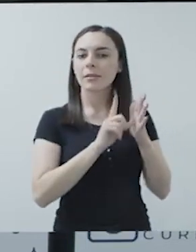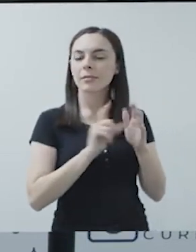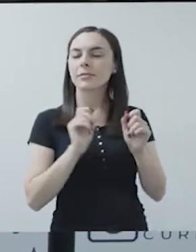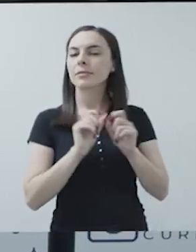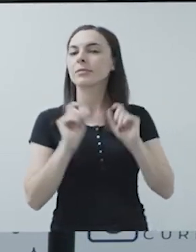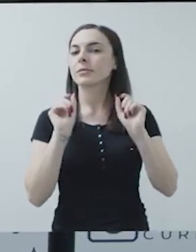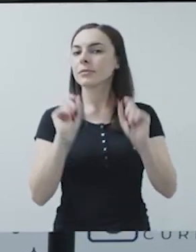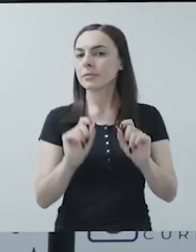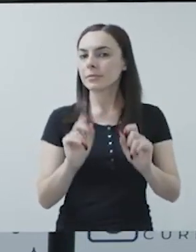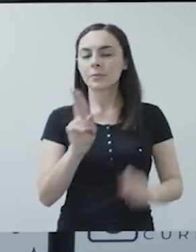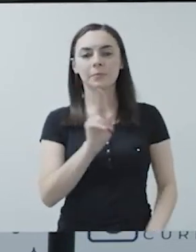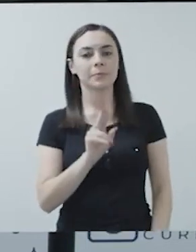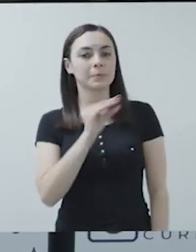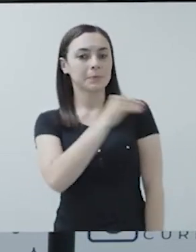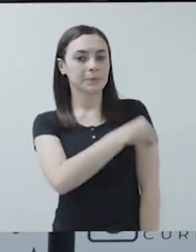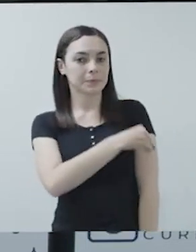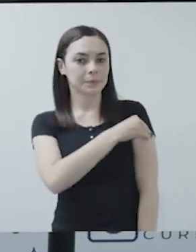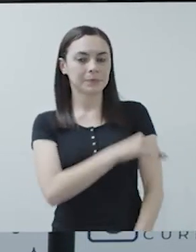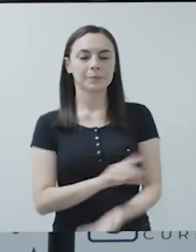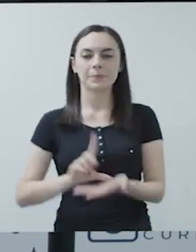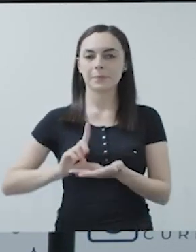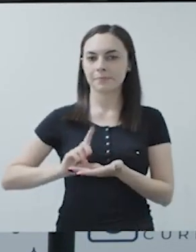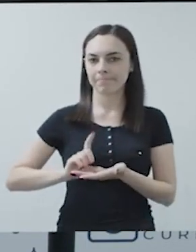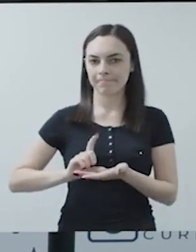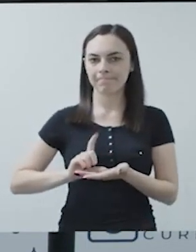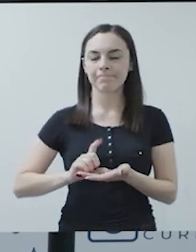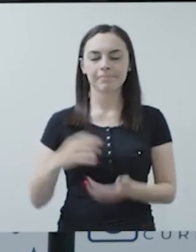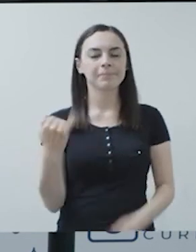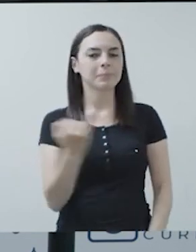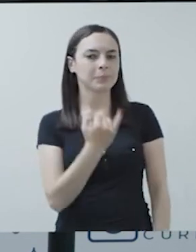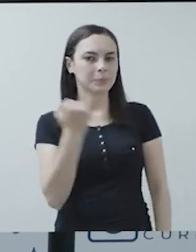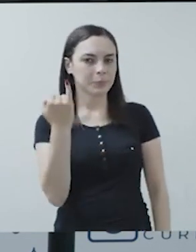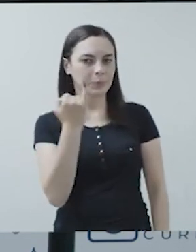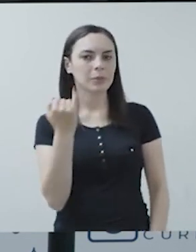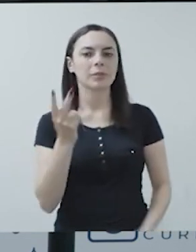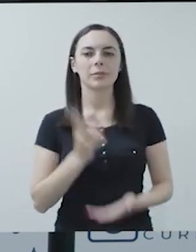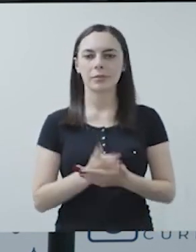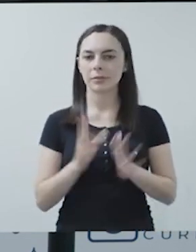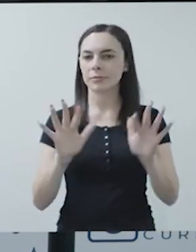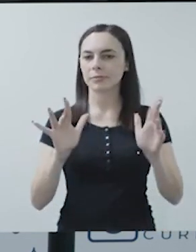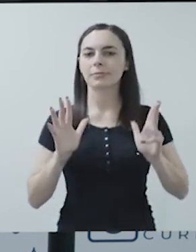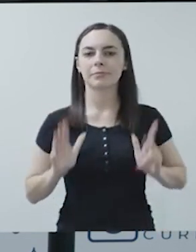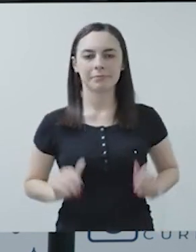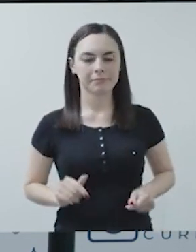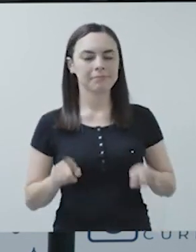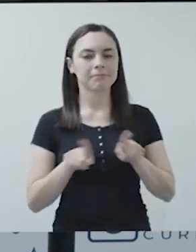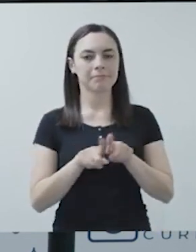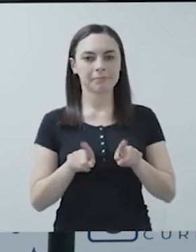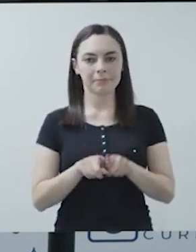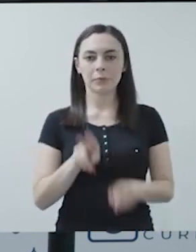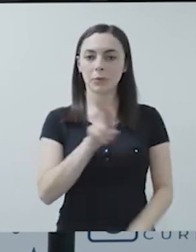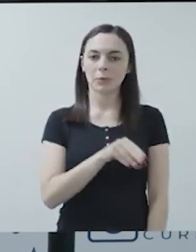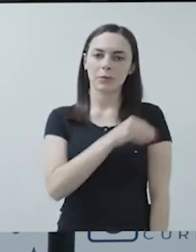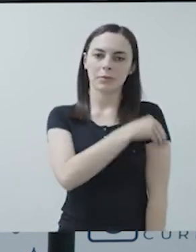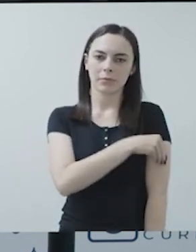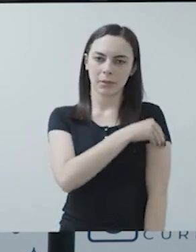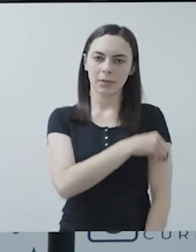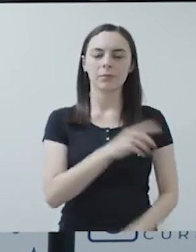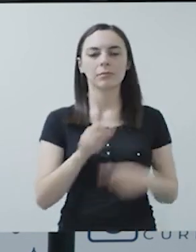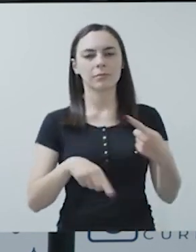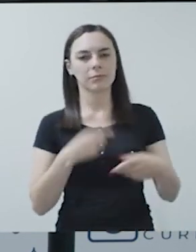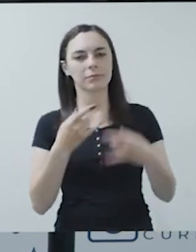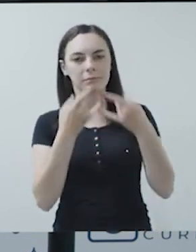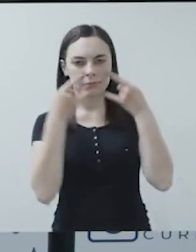fazer? Passar o álcool em gel, né? Muito importante estar higienizando as mãos também. Passou o álcool em gel e coloque